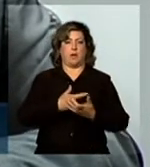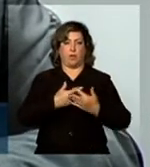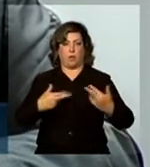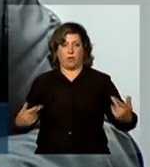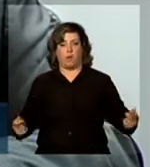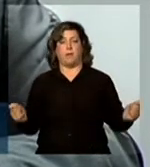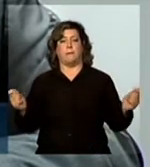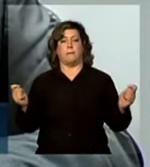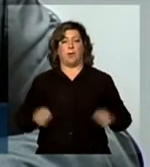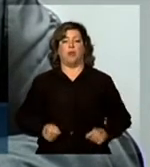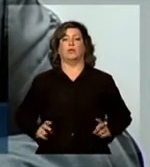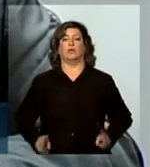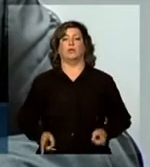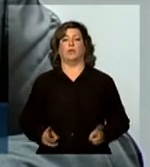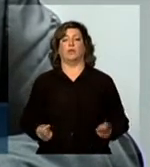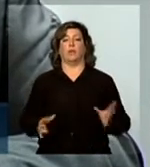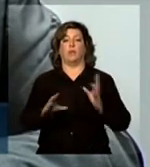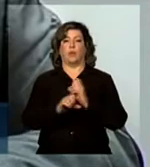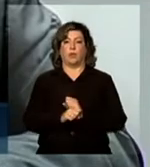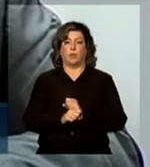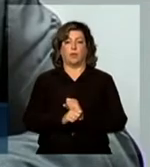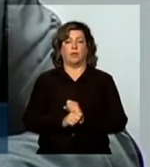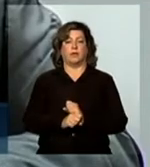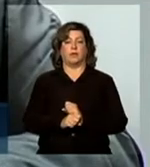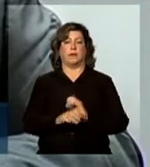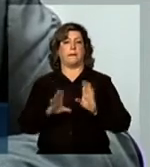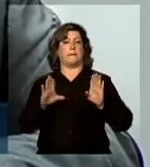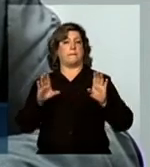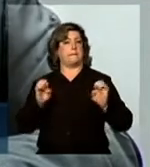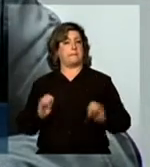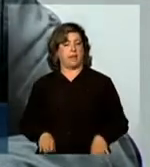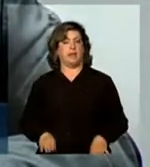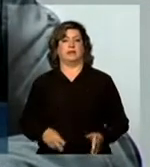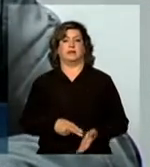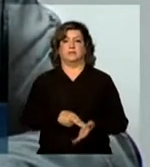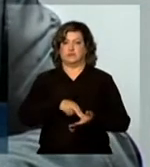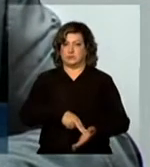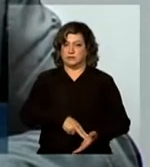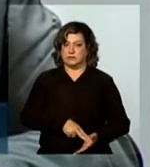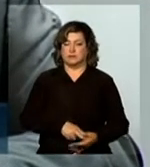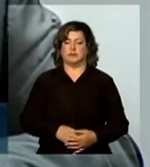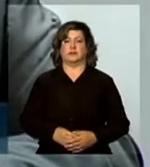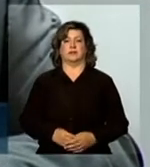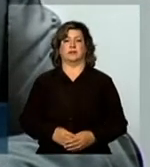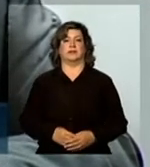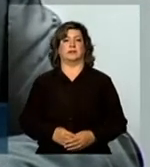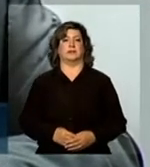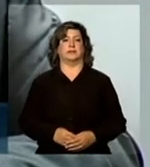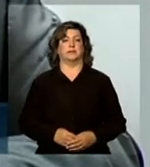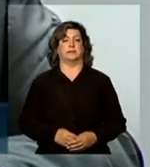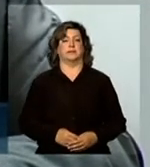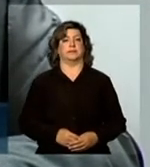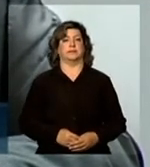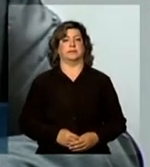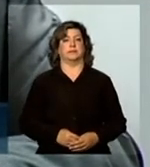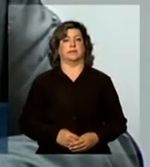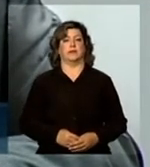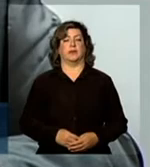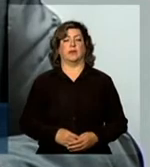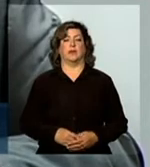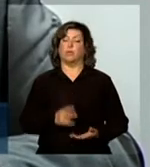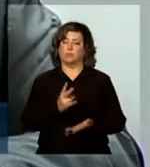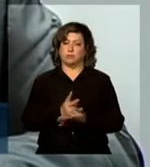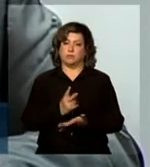públicas possam continuar bastante sólidas e mantendo